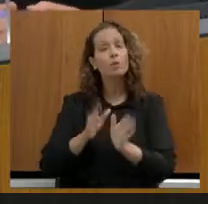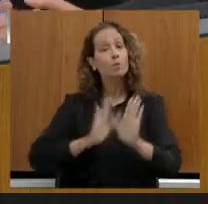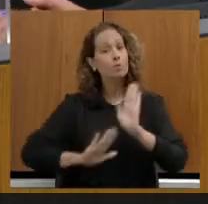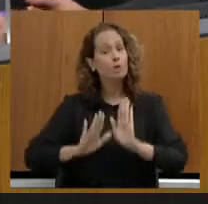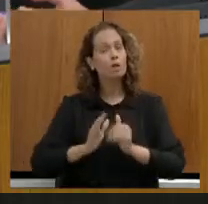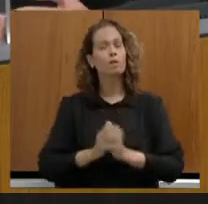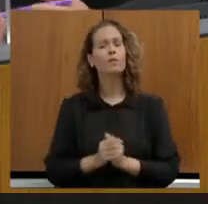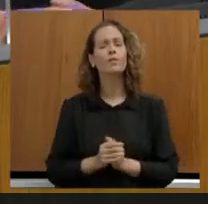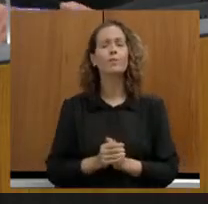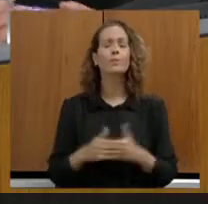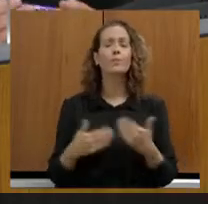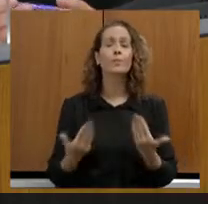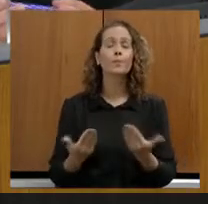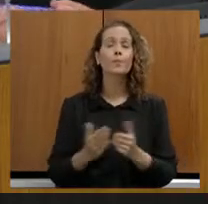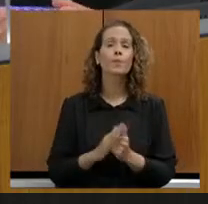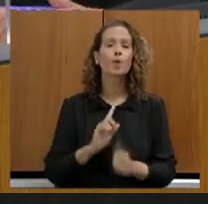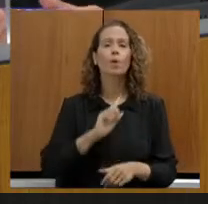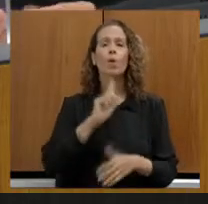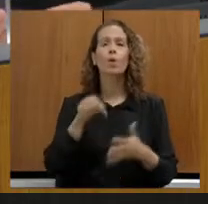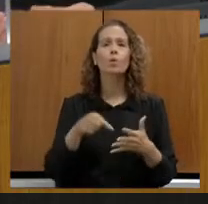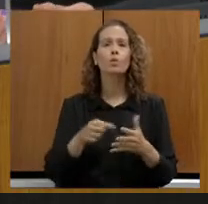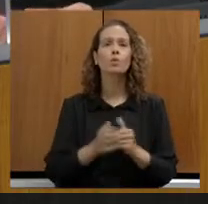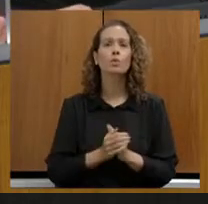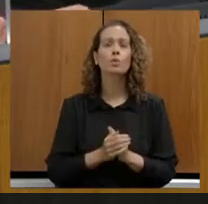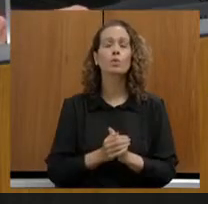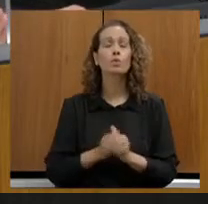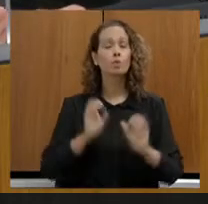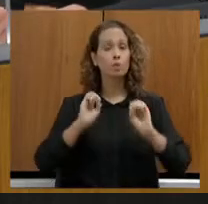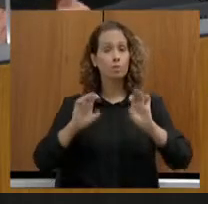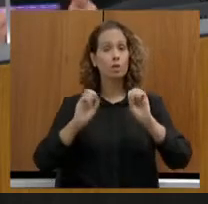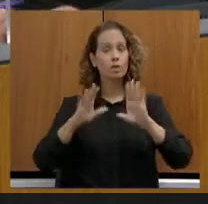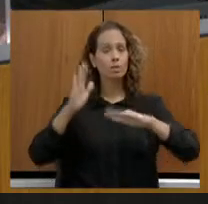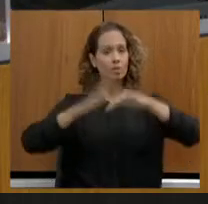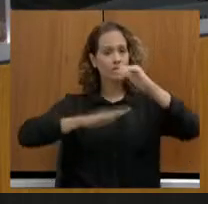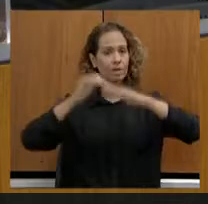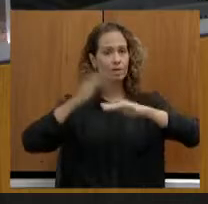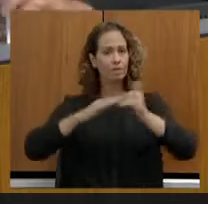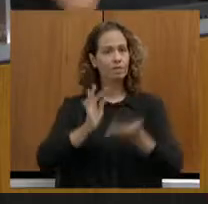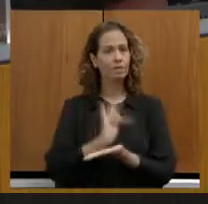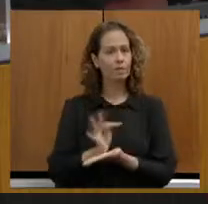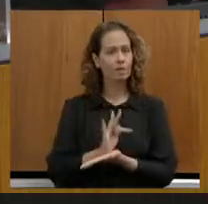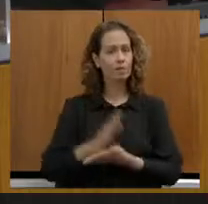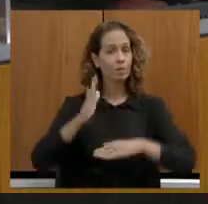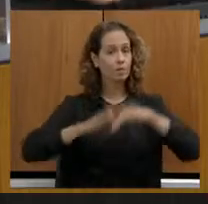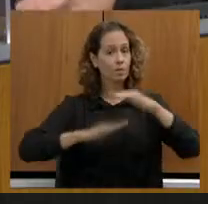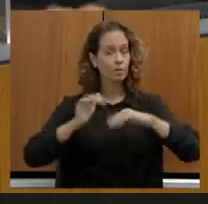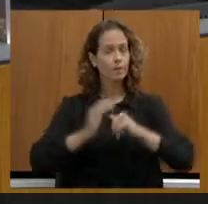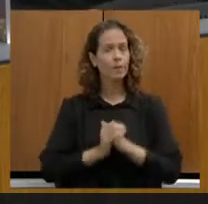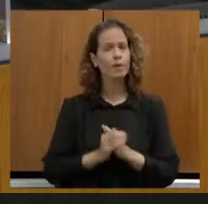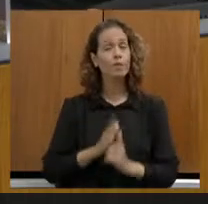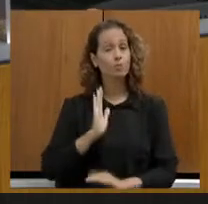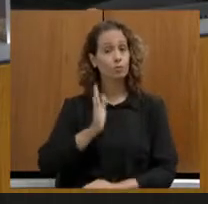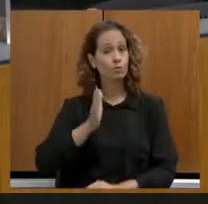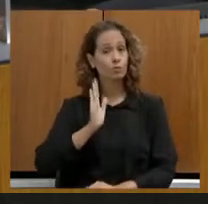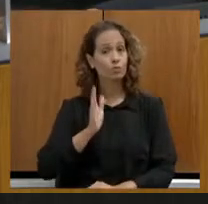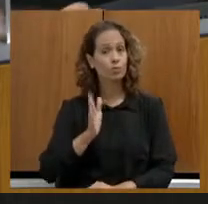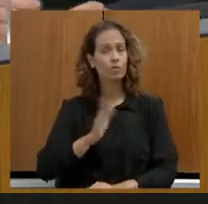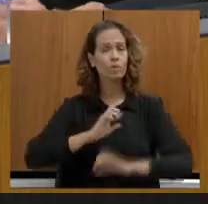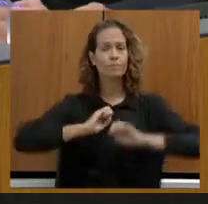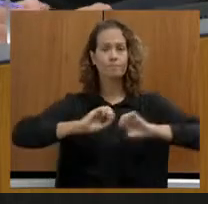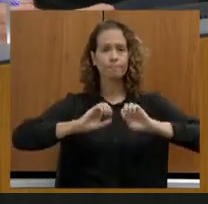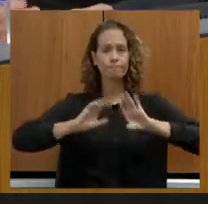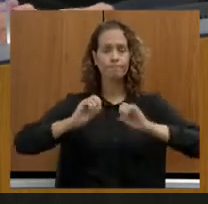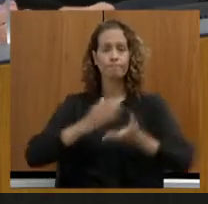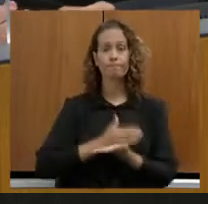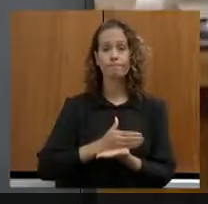em relação à educação técnica profissional eu só queria eu falei no início ativo no início da minha fala